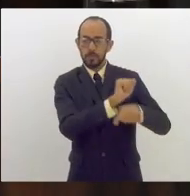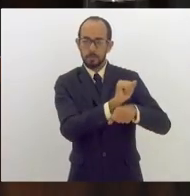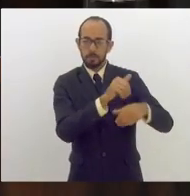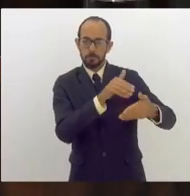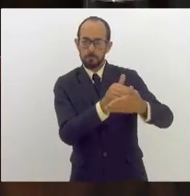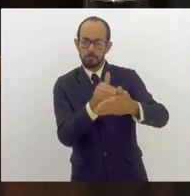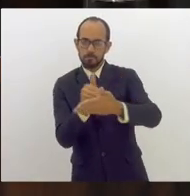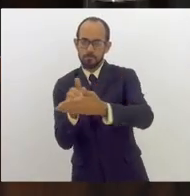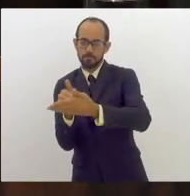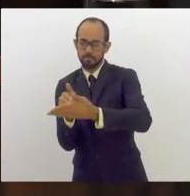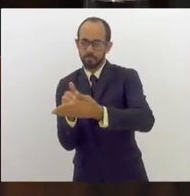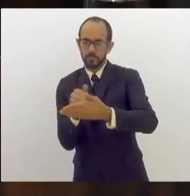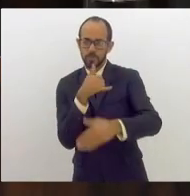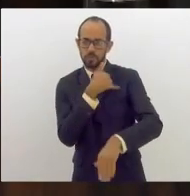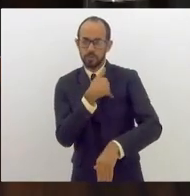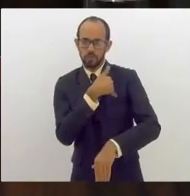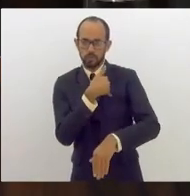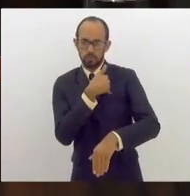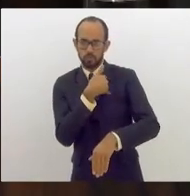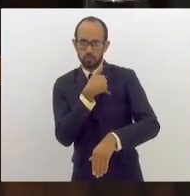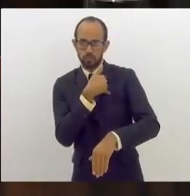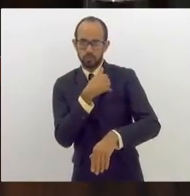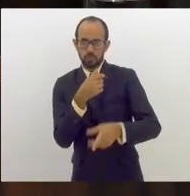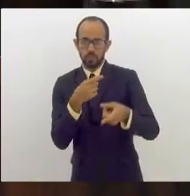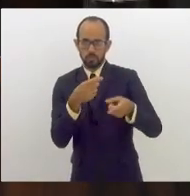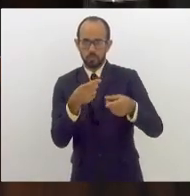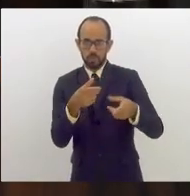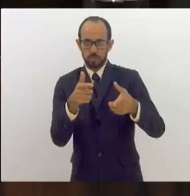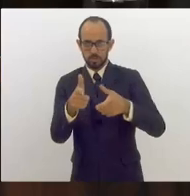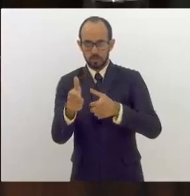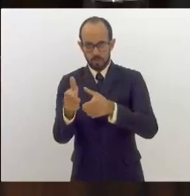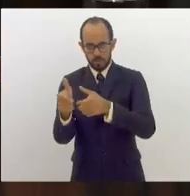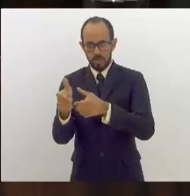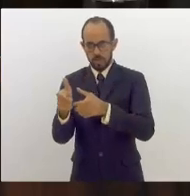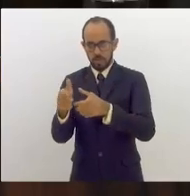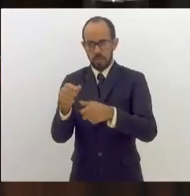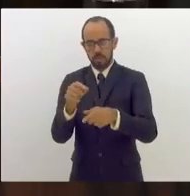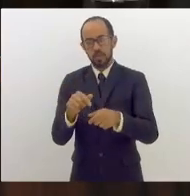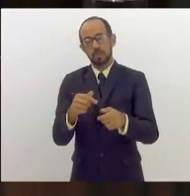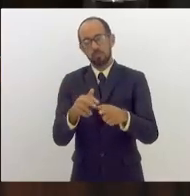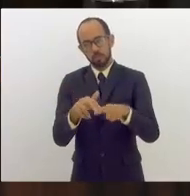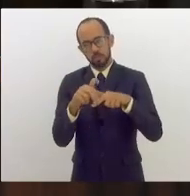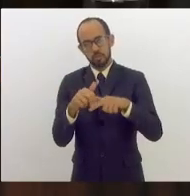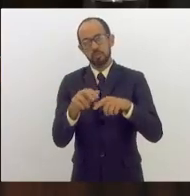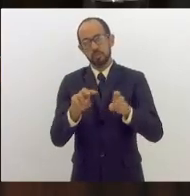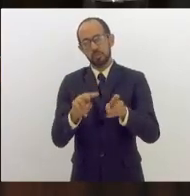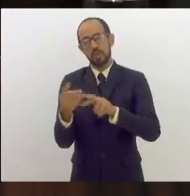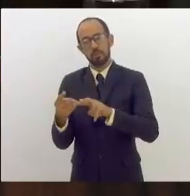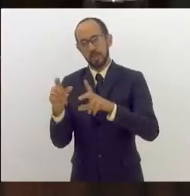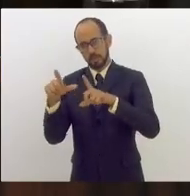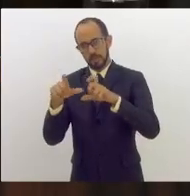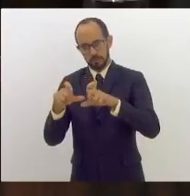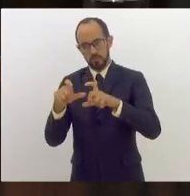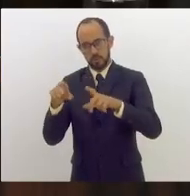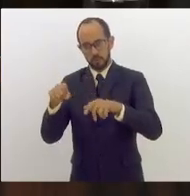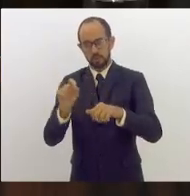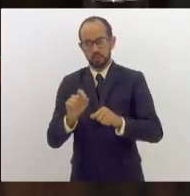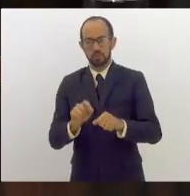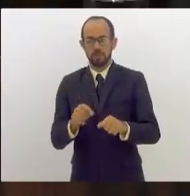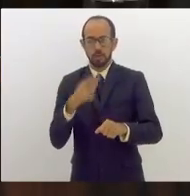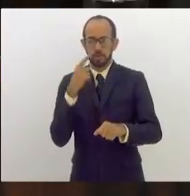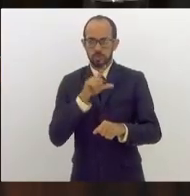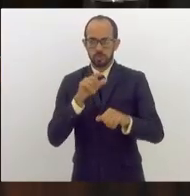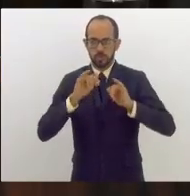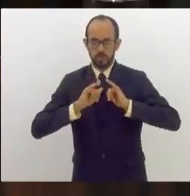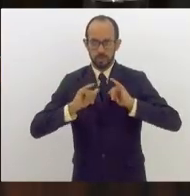município de São João e teria então encaminhado essas fotos né no sentido de